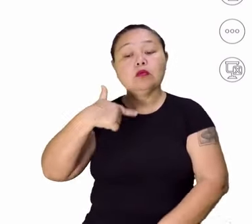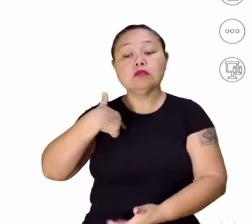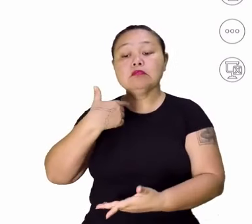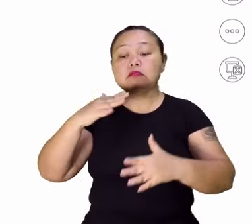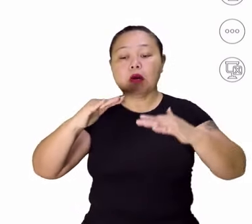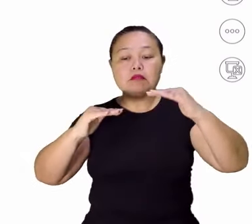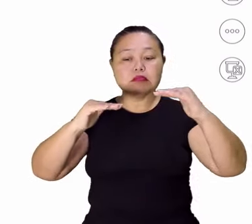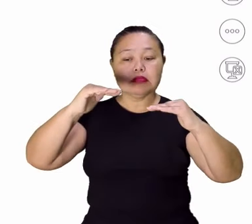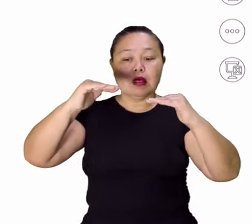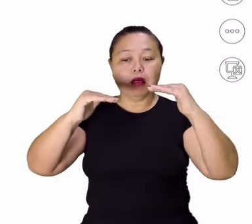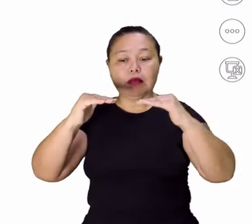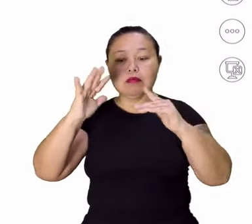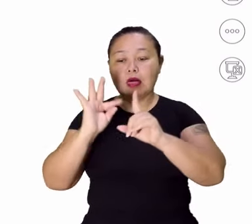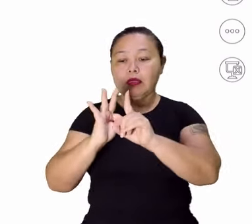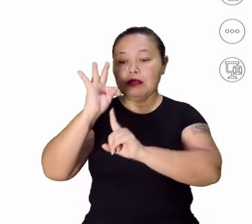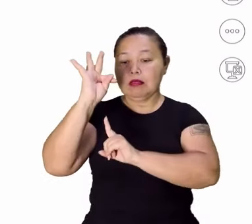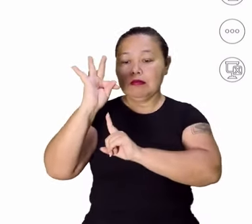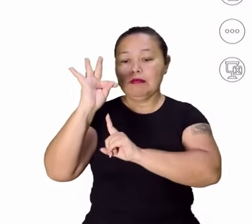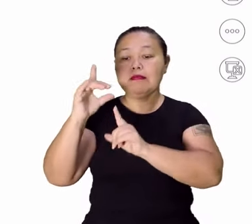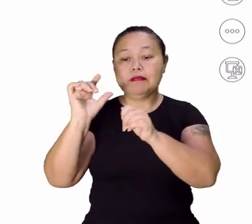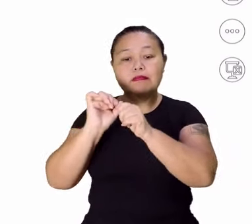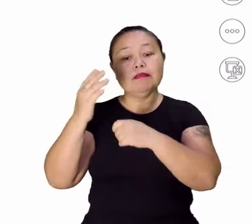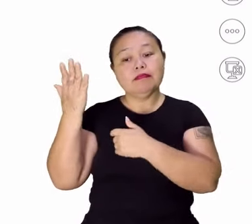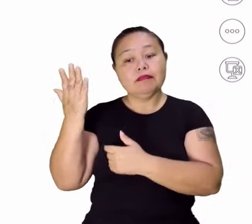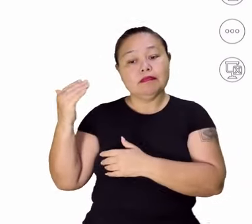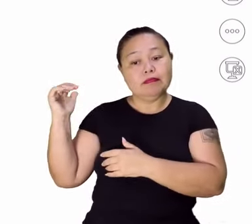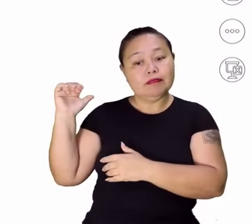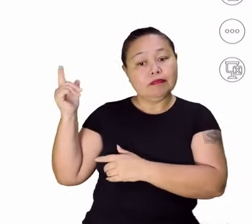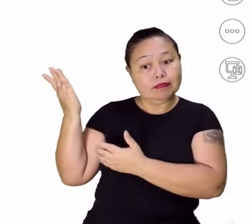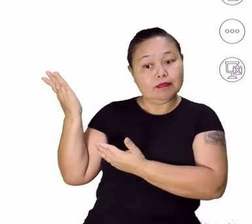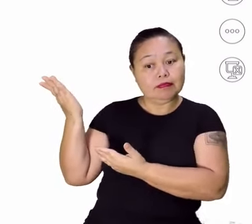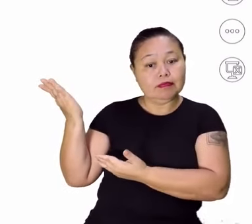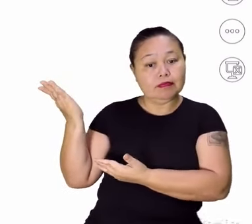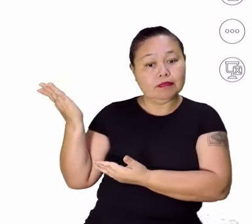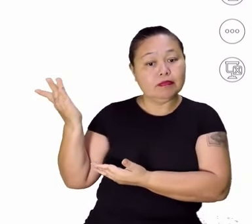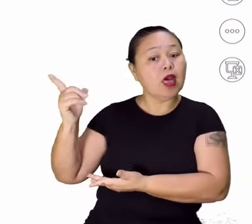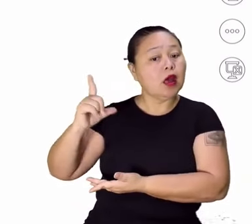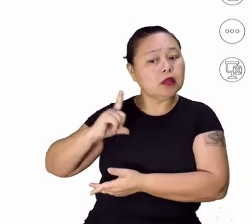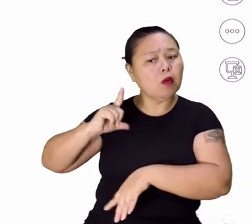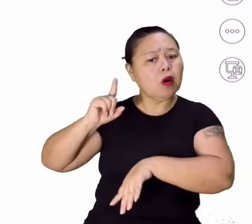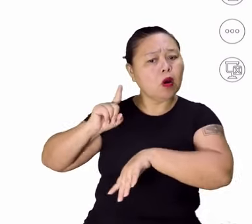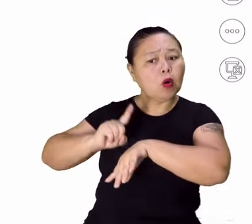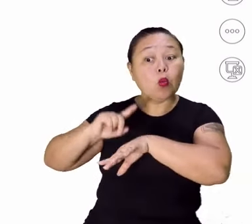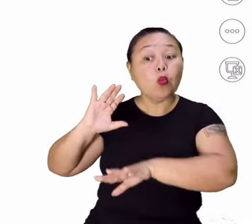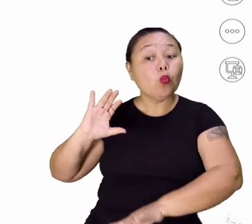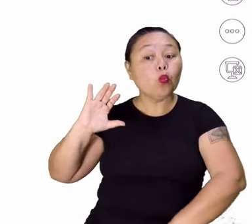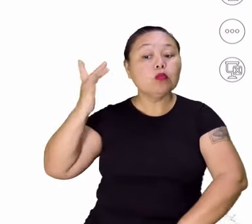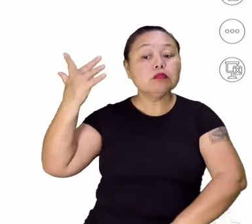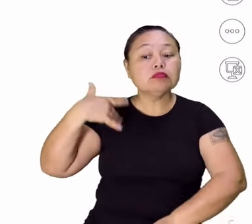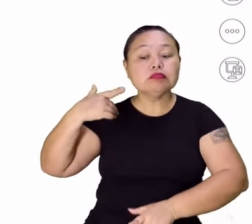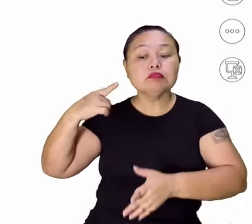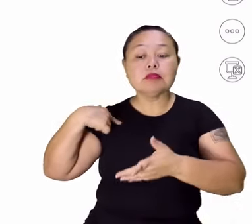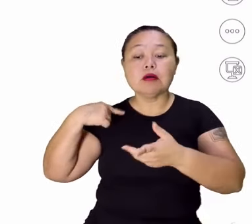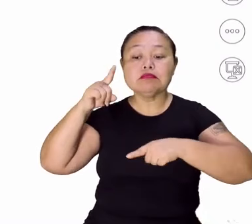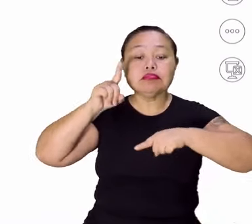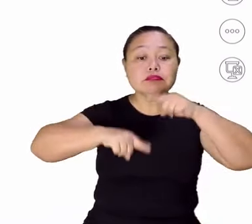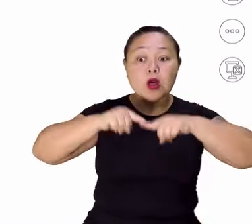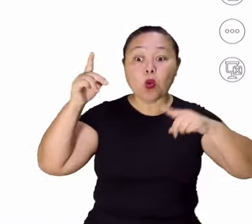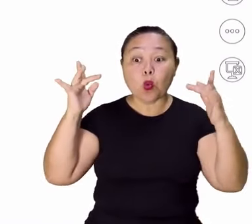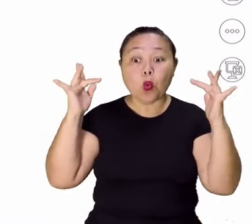em equilíbrio térmico. Está sendo transmitido, né? Isso! Mas tem uma hora que vai acontecer, os corpos estão em contato ali,